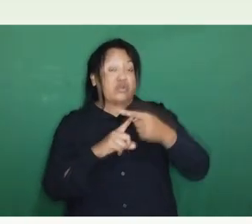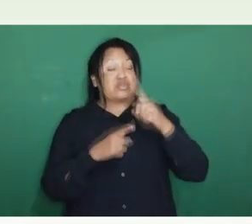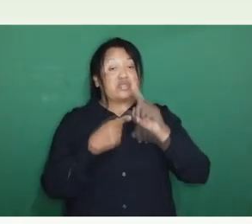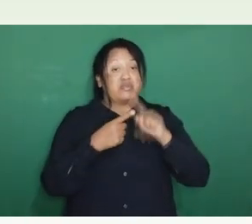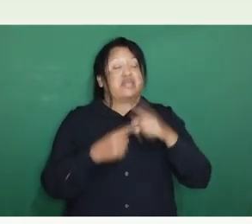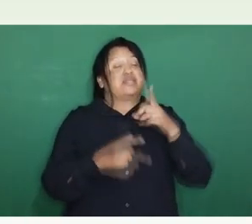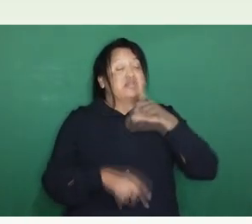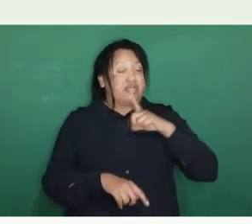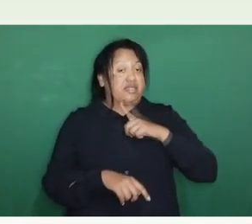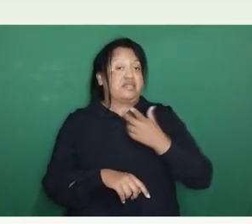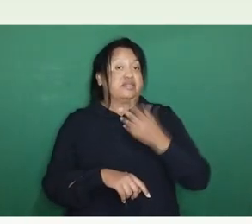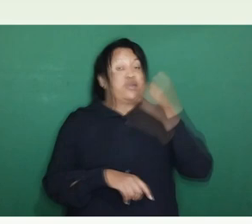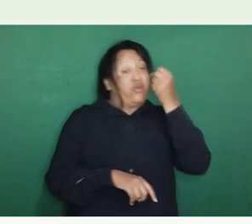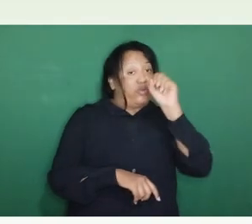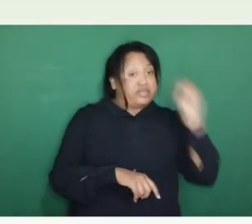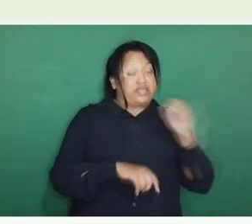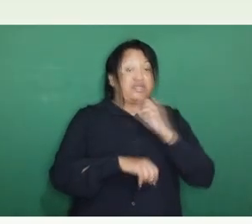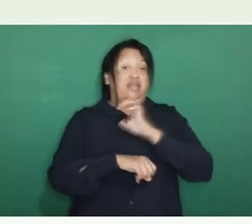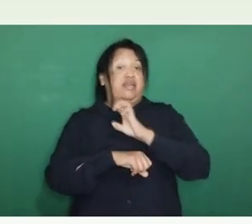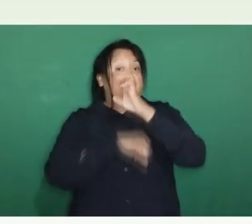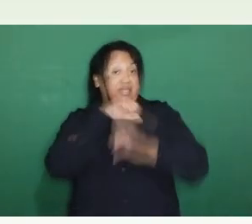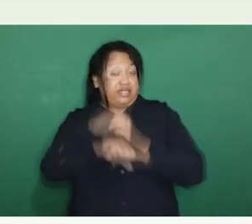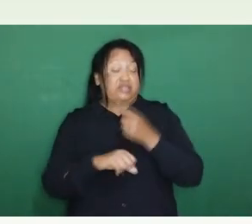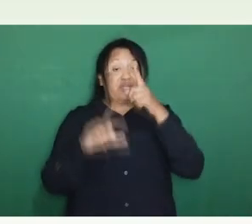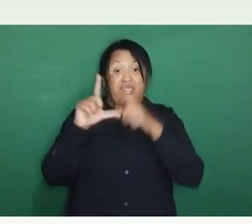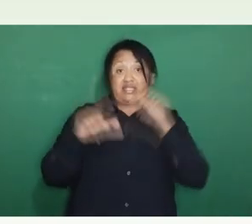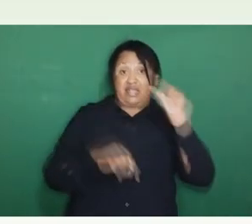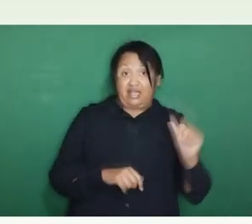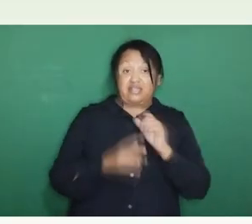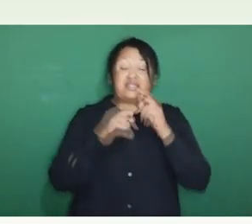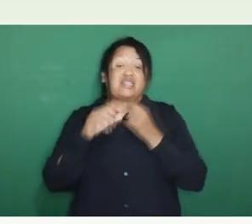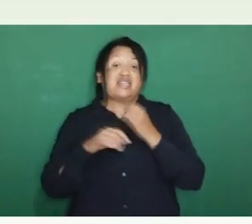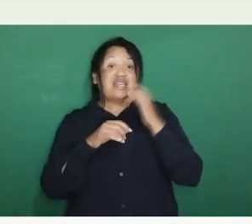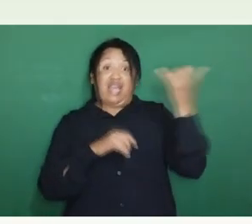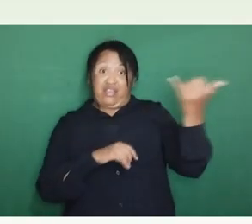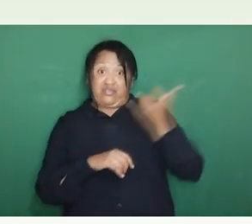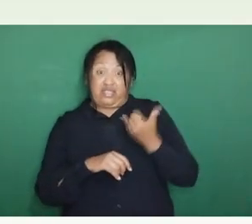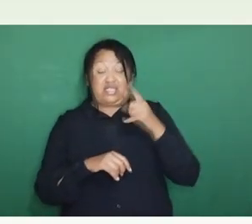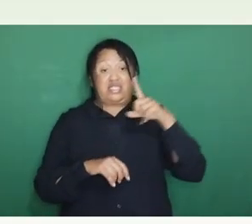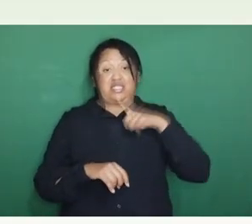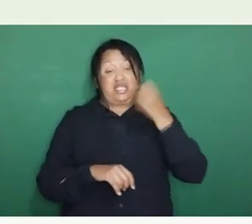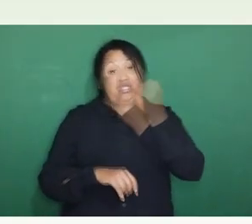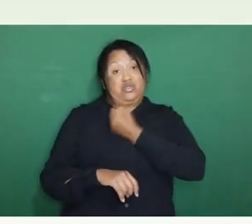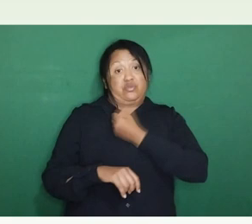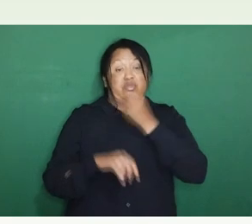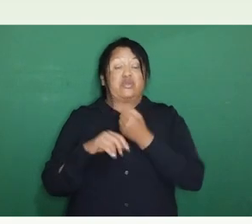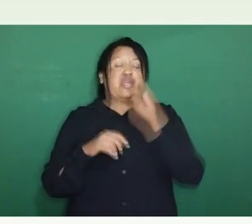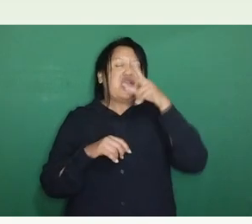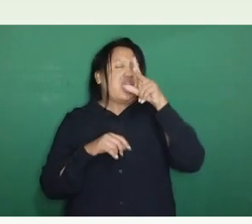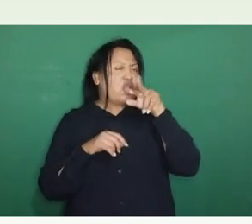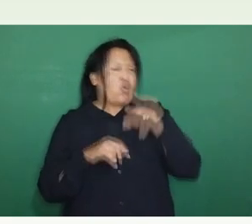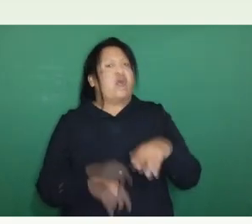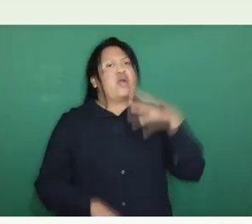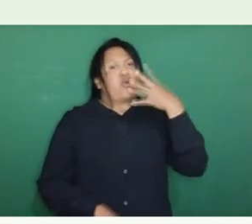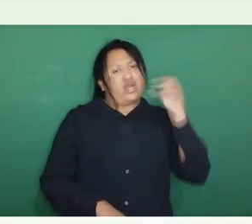e também possui 80 elétrons então a alternativa a onde diz que ele apresenta número de elétrons igual a 40